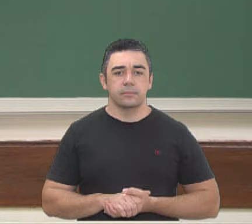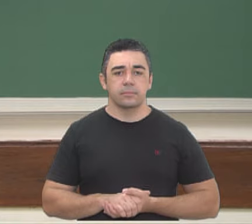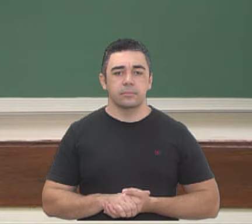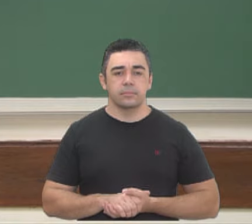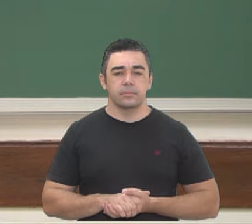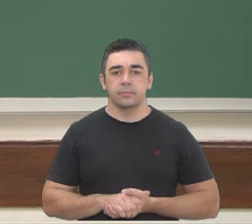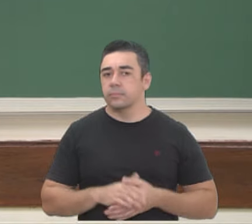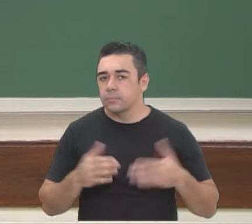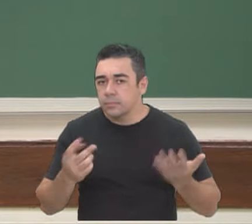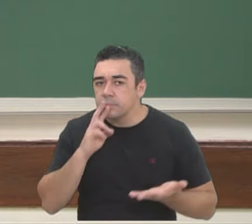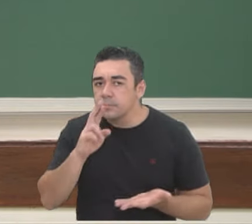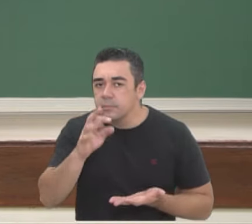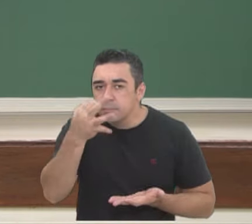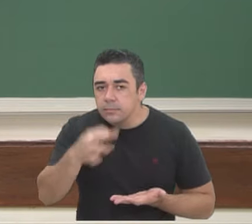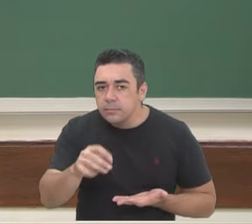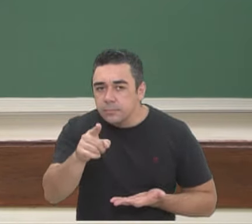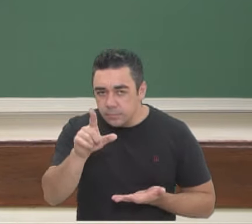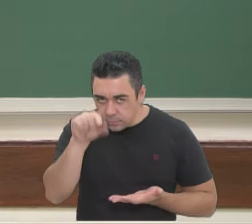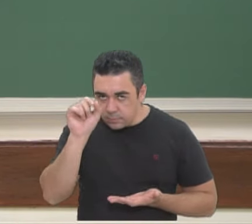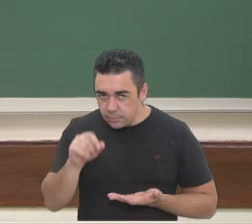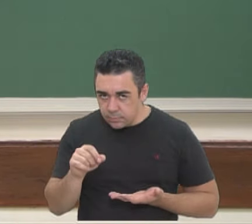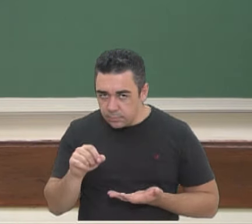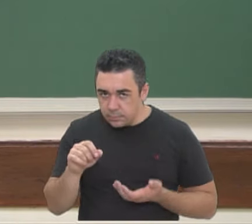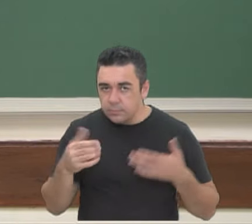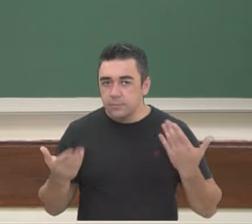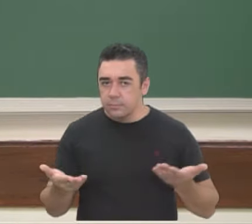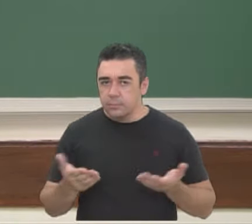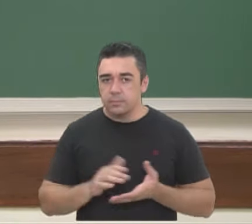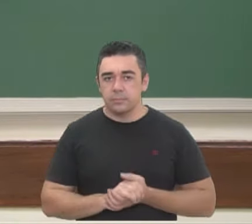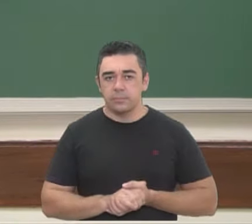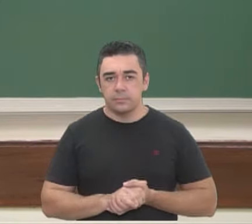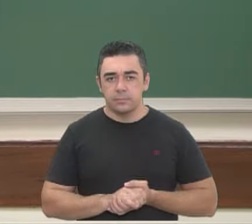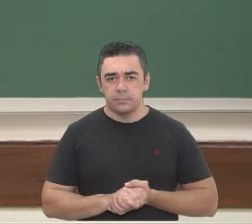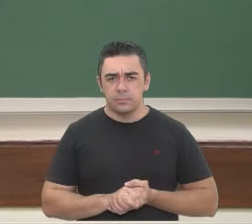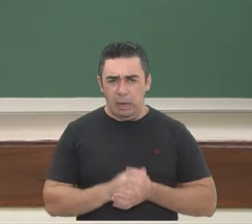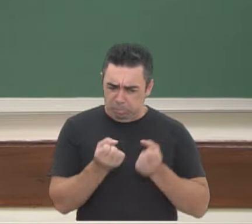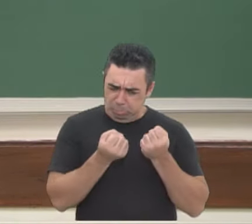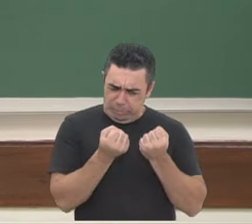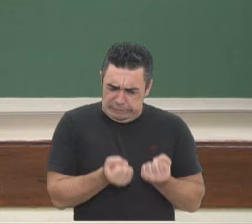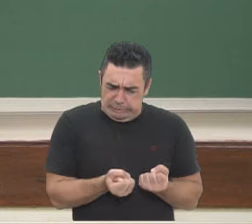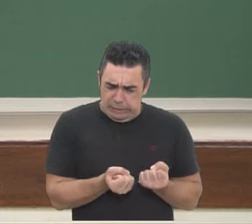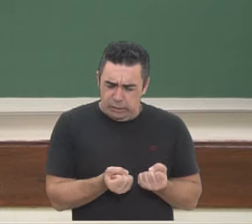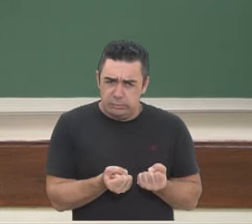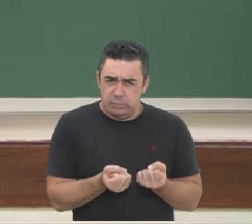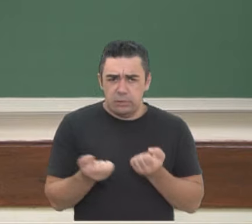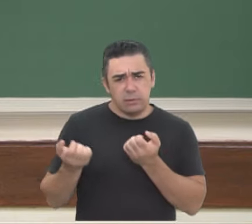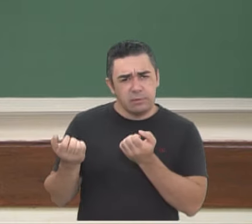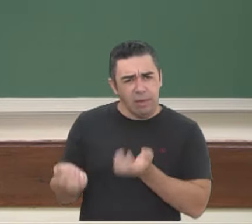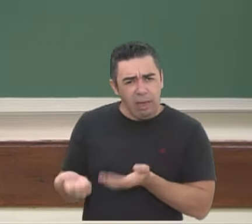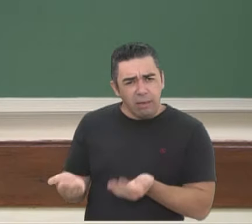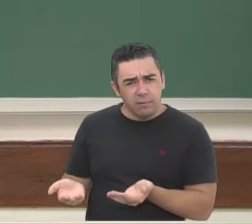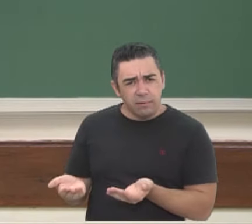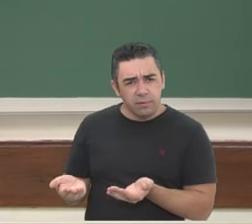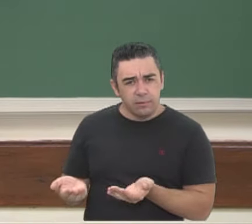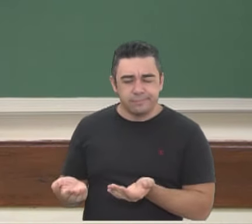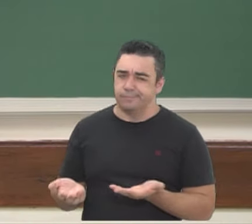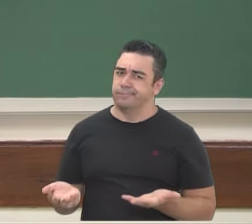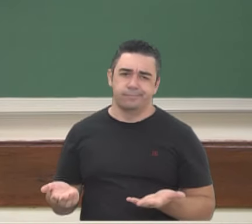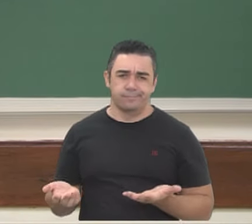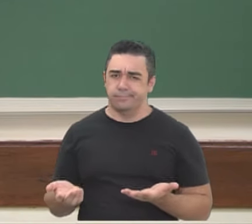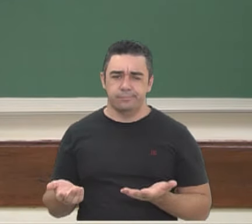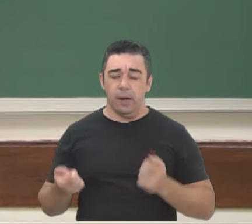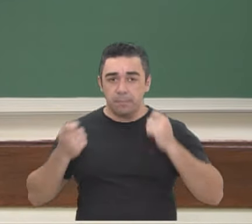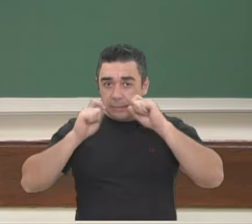e qual foi a resposta que você marcou mais pesado mais leve se você